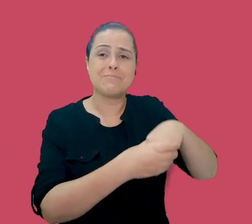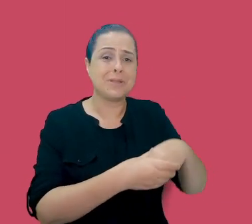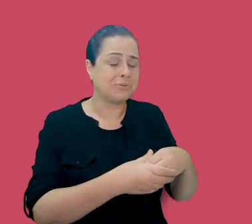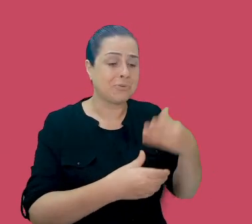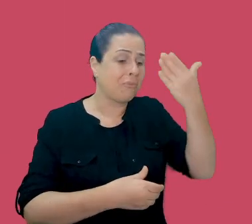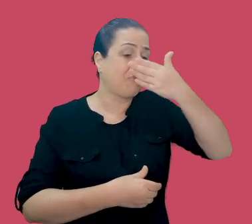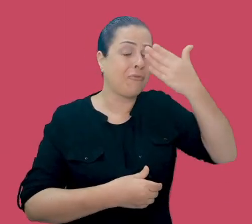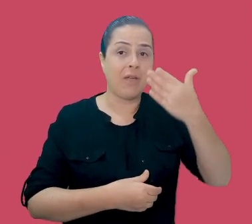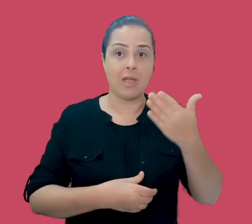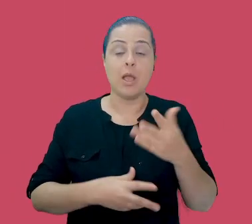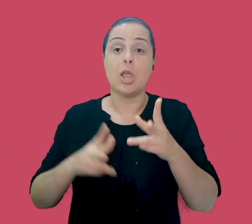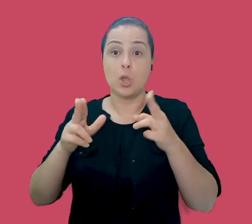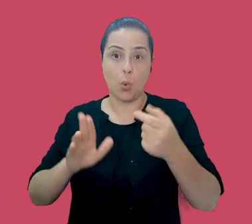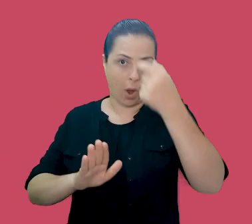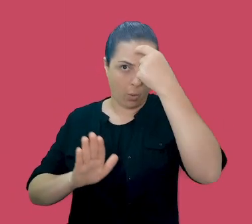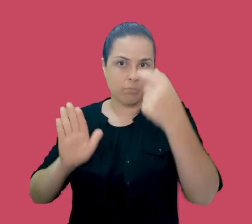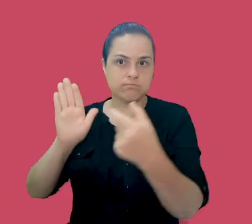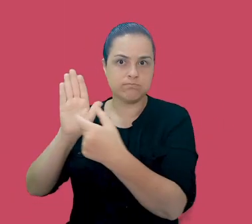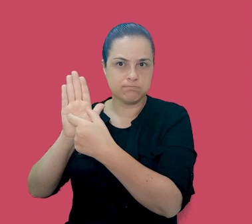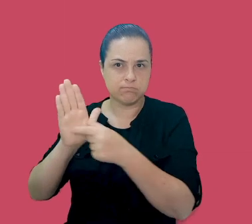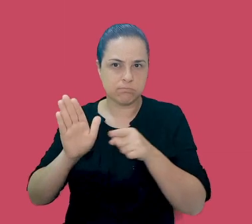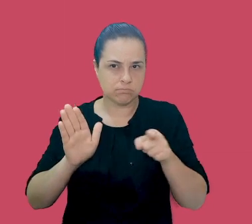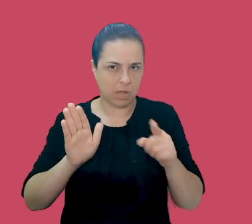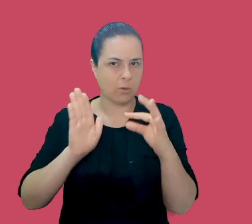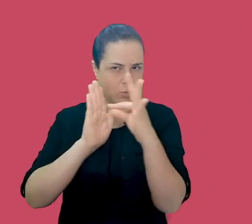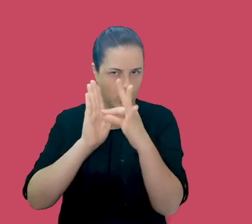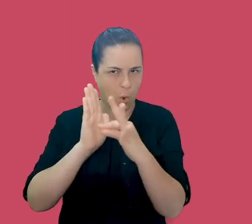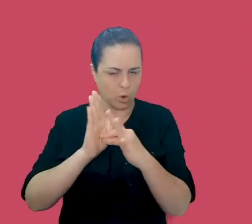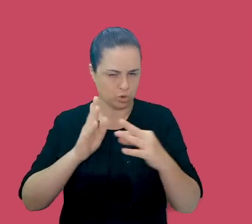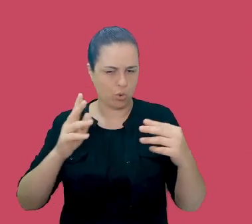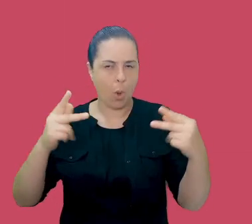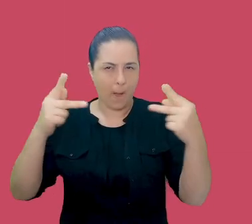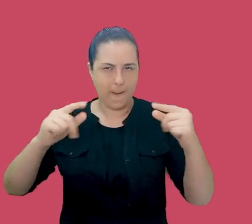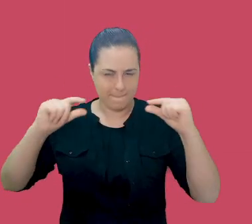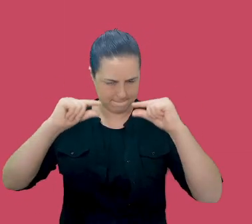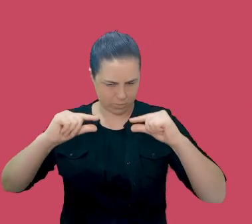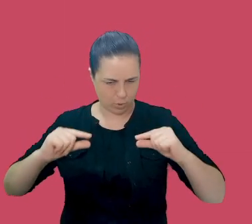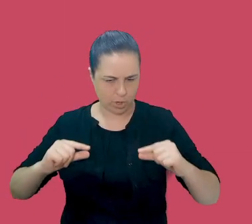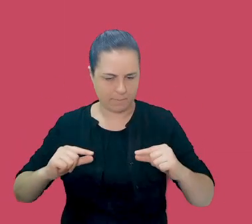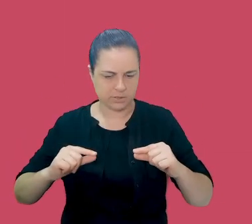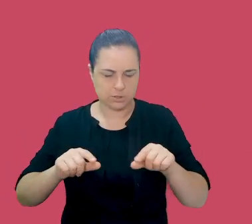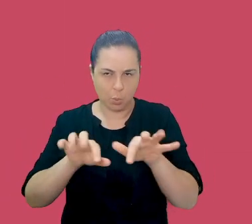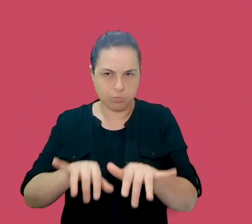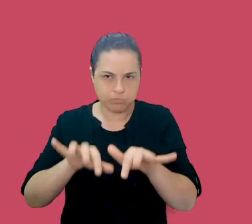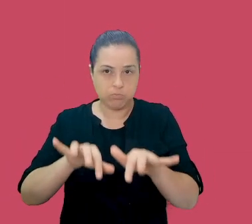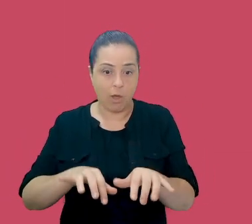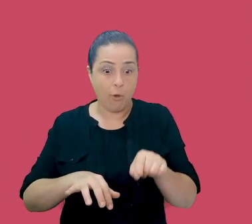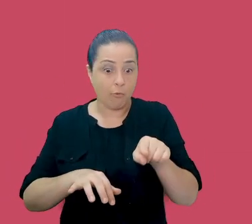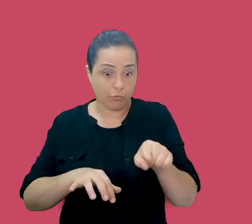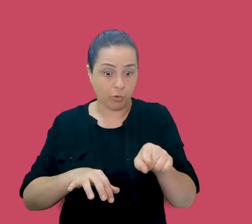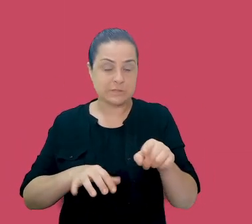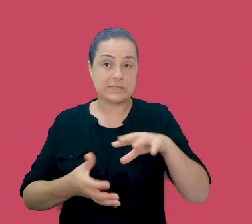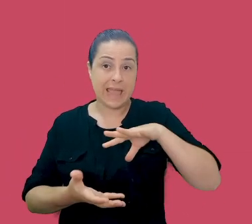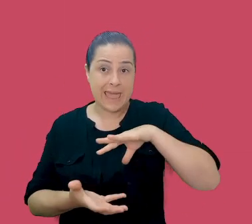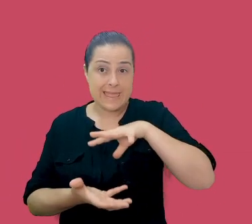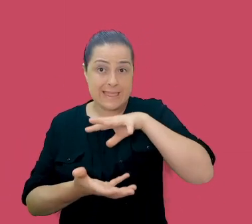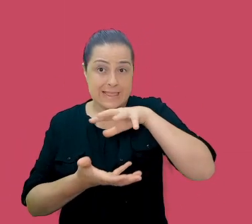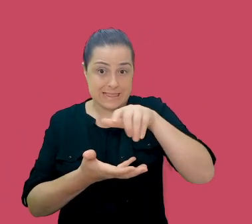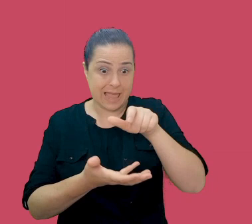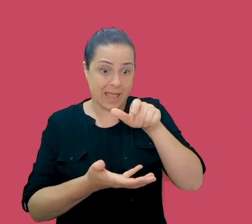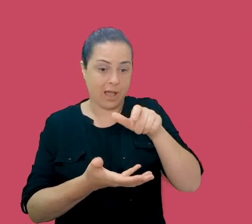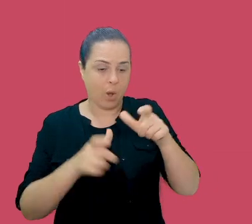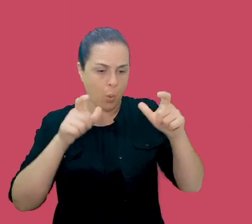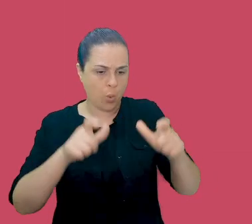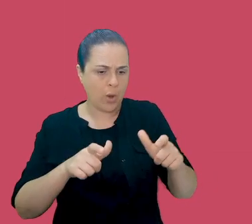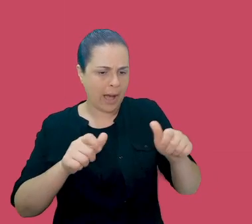programado, ele está instruído a falar assim, olha, a sua solução é tornar a Terra um lugar melhor. E se ele entende que a Terra é um lugar melhor